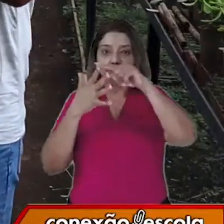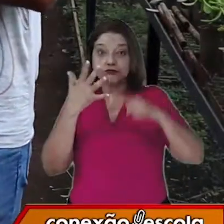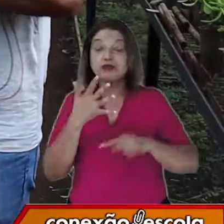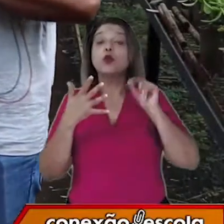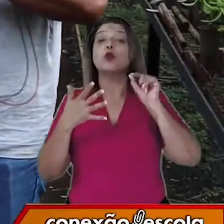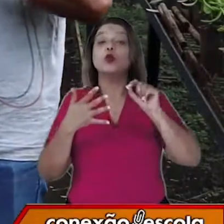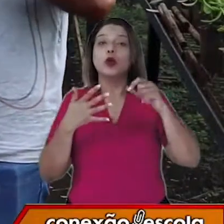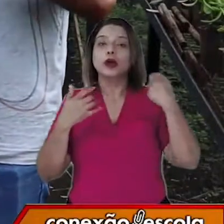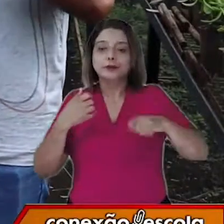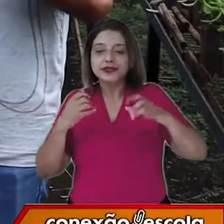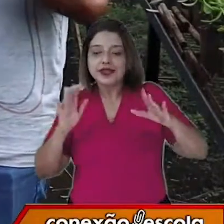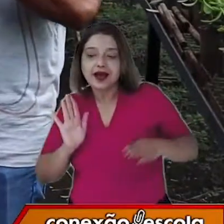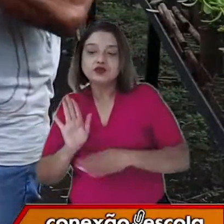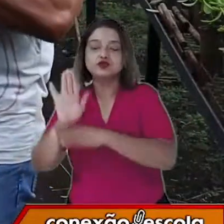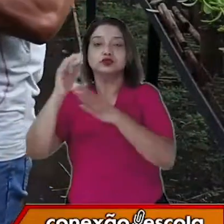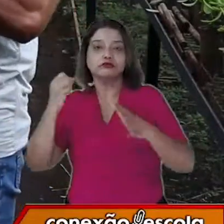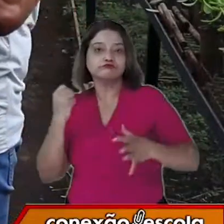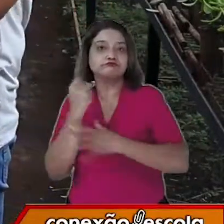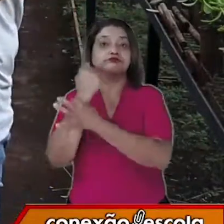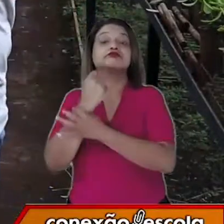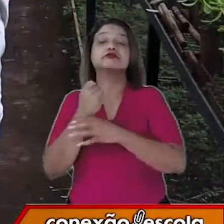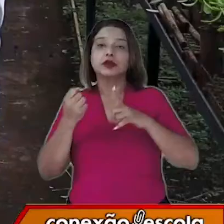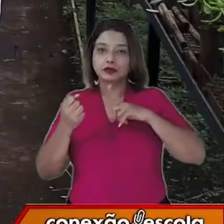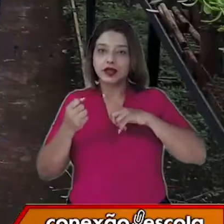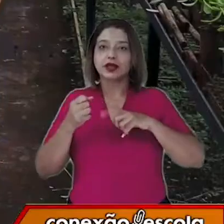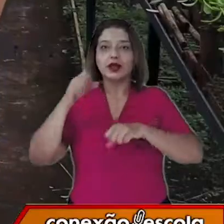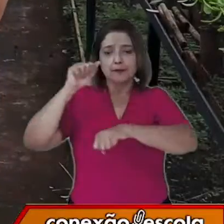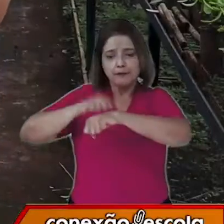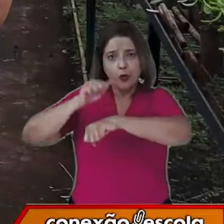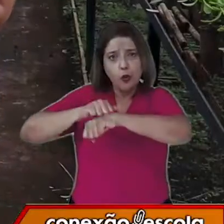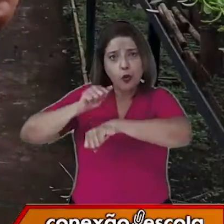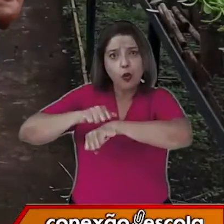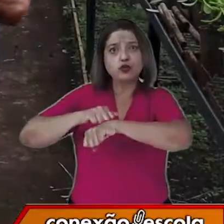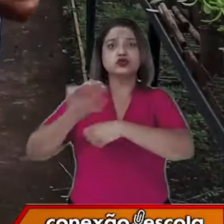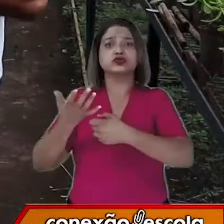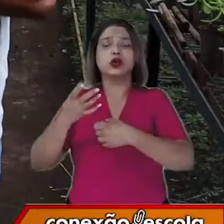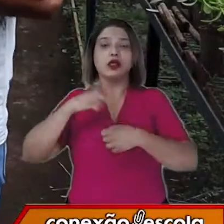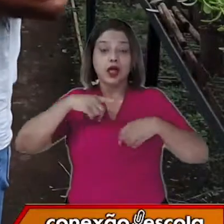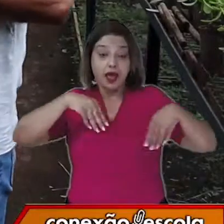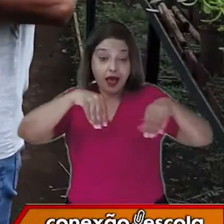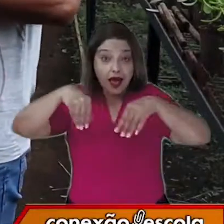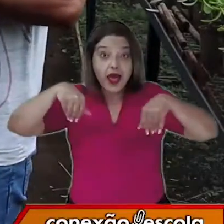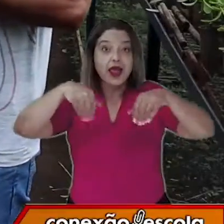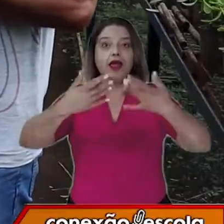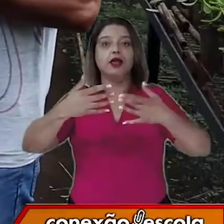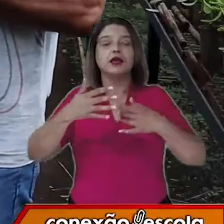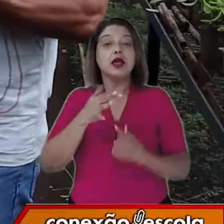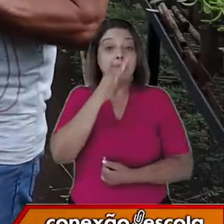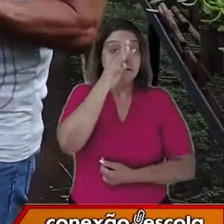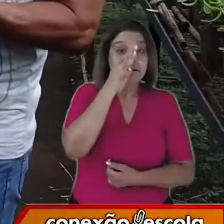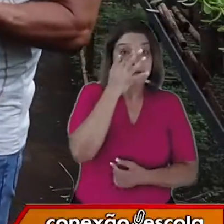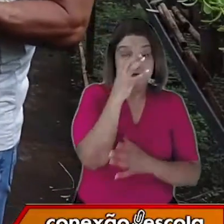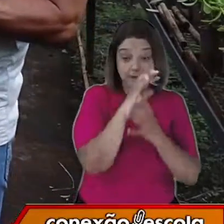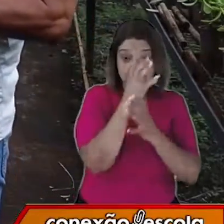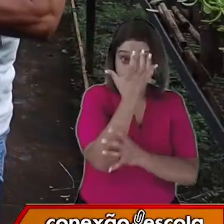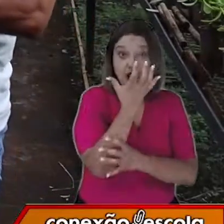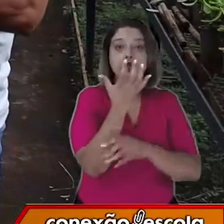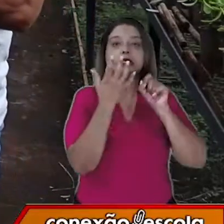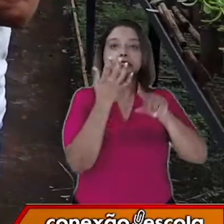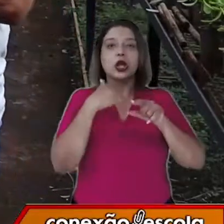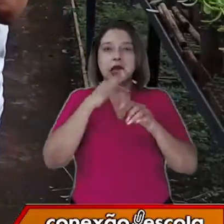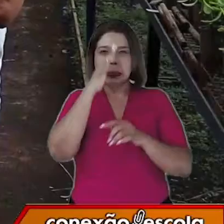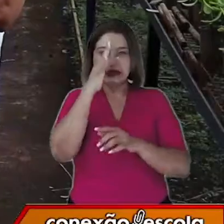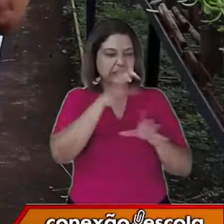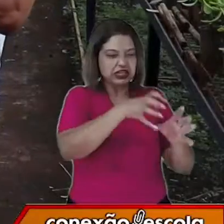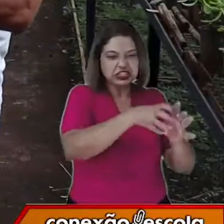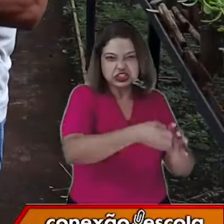ela é armazenada na rocha, ela é armazenada no solo e ela é armazenada na planta. Quando eu tiro uma planta, eu estou tirando também daquele